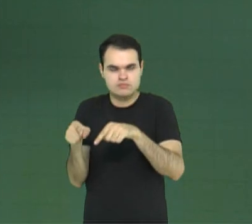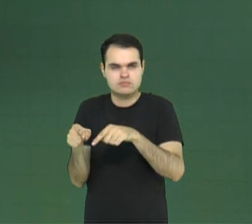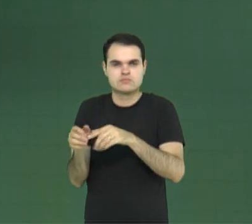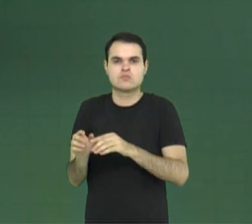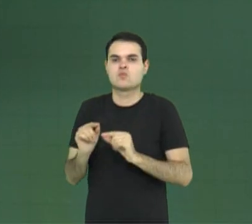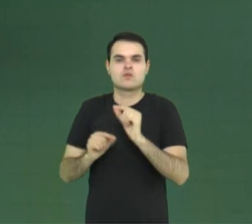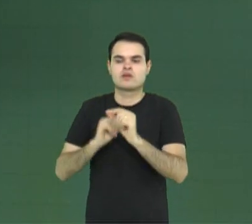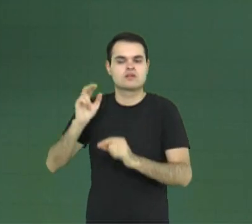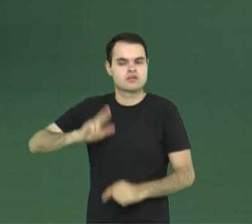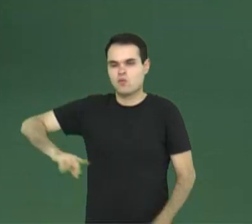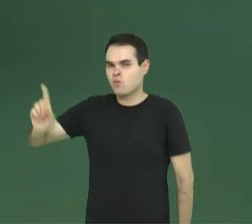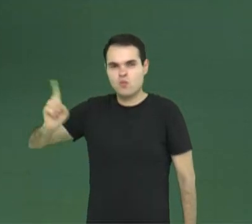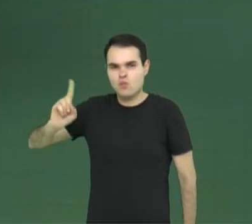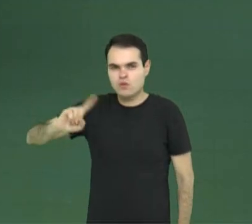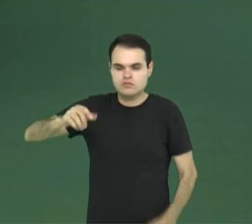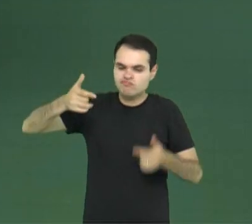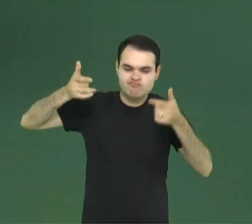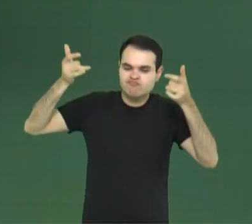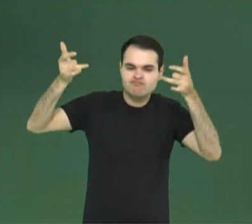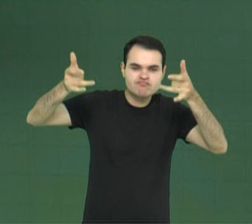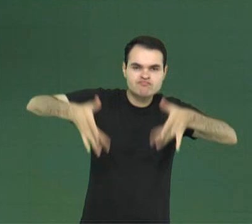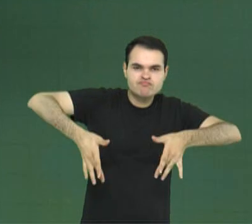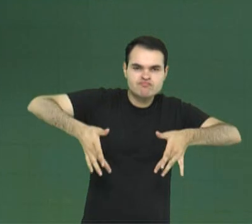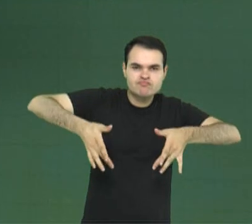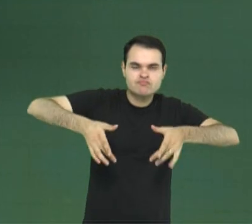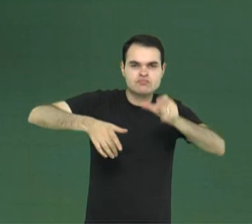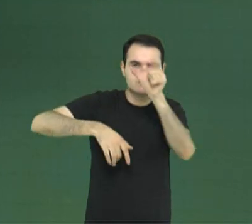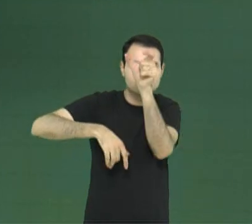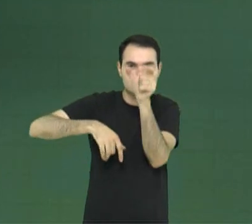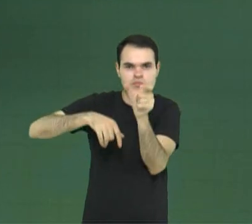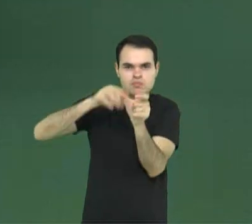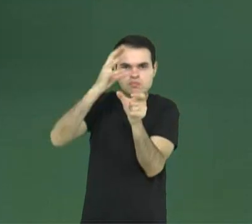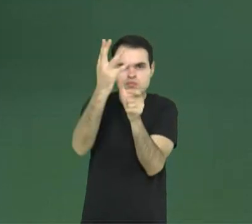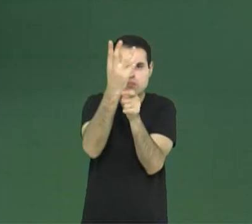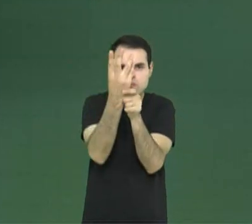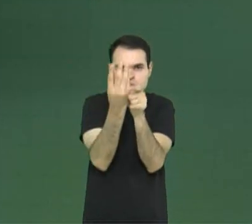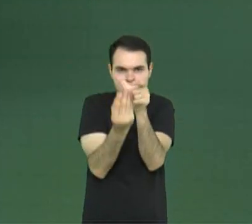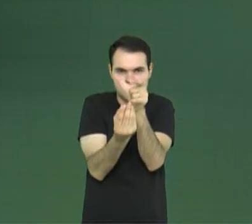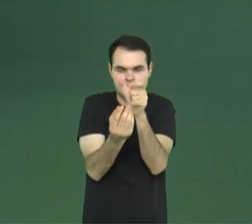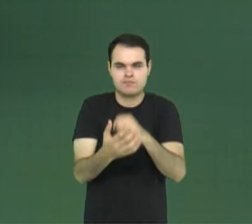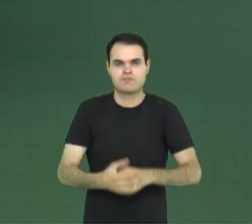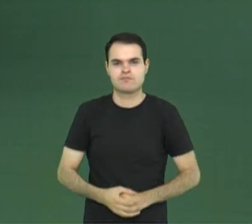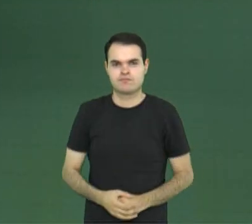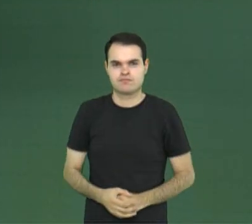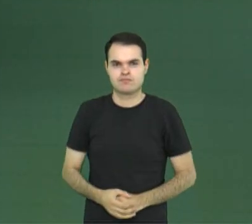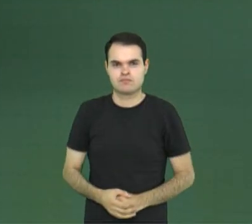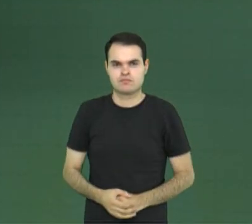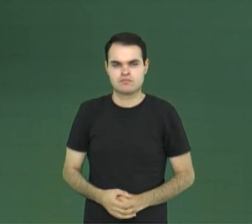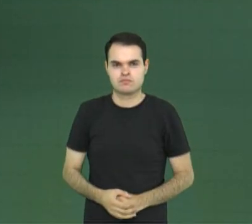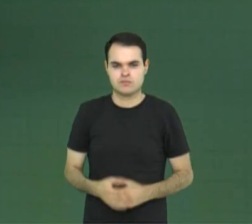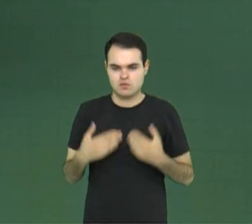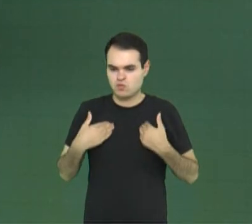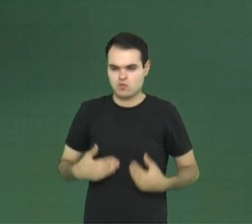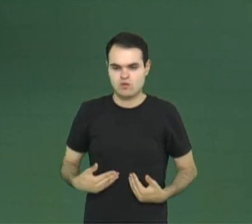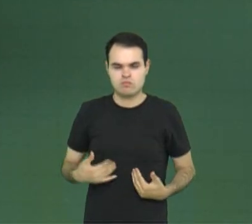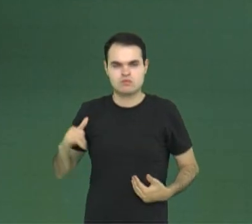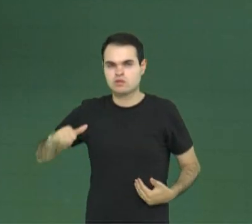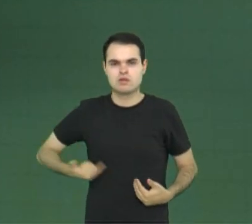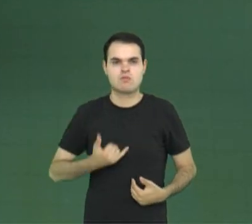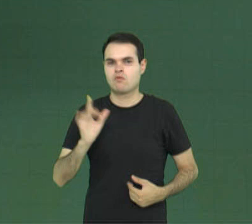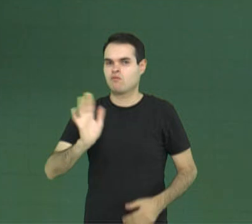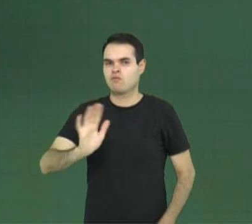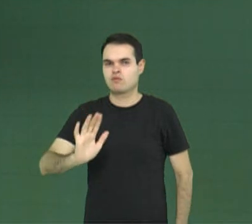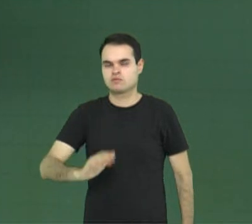é utilizado vai ser encaminhado para o nosso ducto coletor. Beleza? O que não vai ser utilizado pelo nosso organismo.